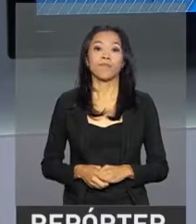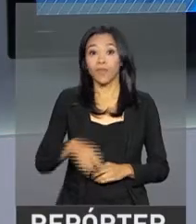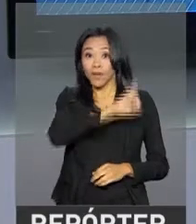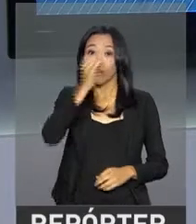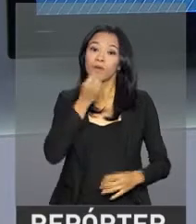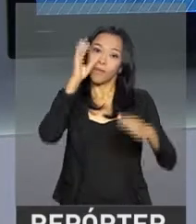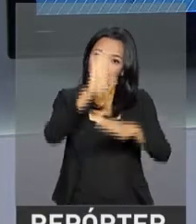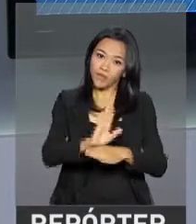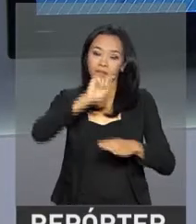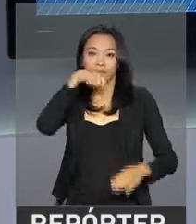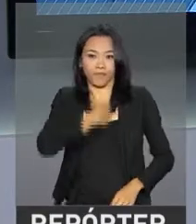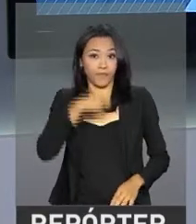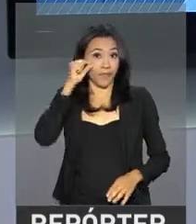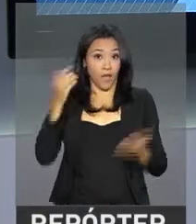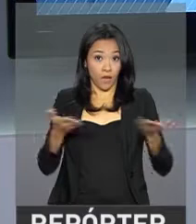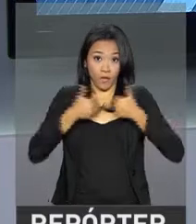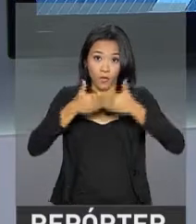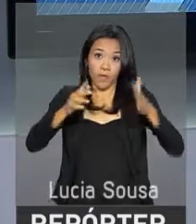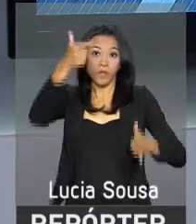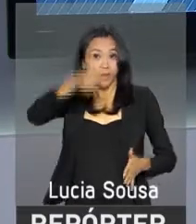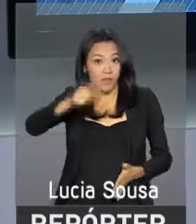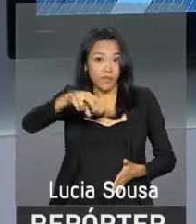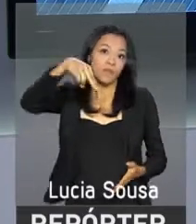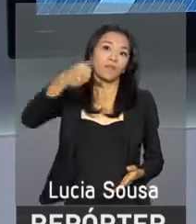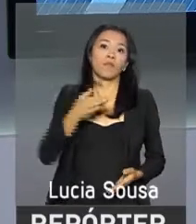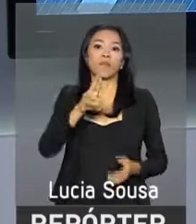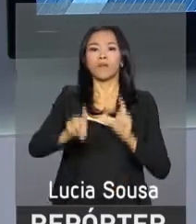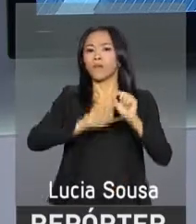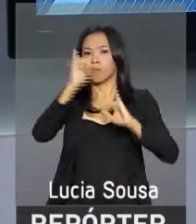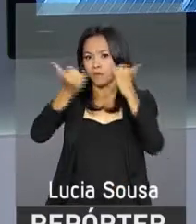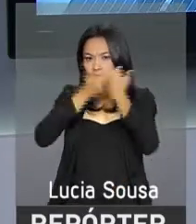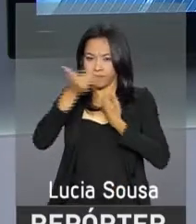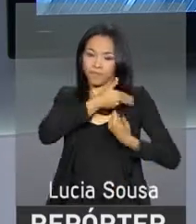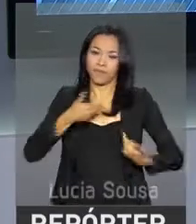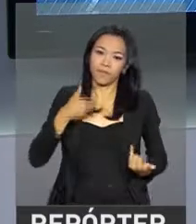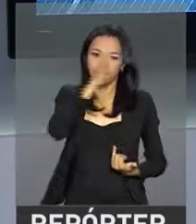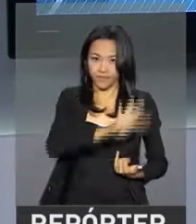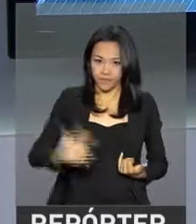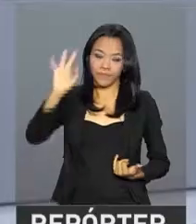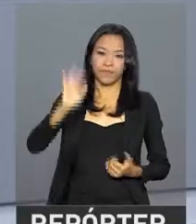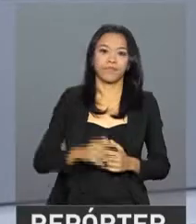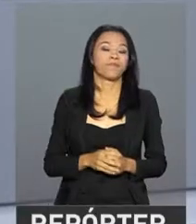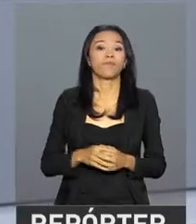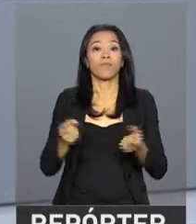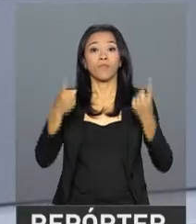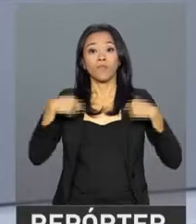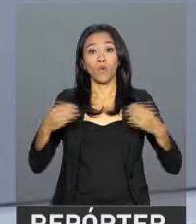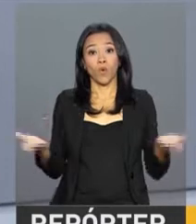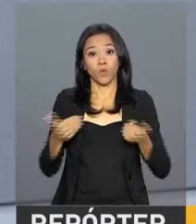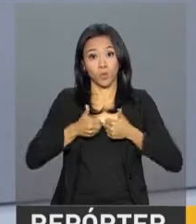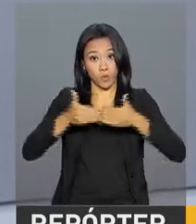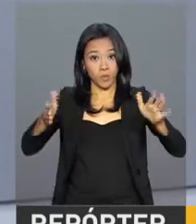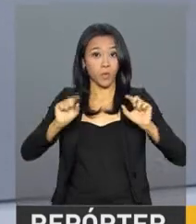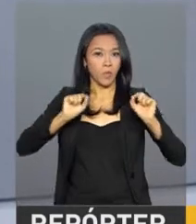Olá, boa tarde. Eu sou Thaisa Dias e começa agora mais uma edição do Repórter NBR e as notícias do governo federal. Começou hoje a